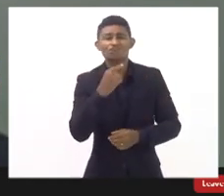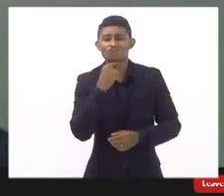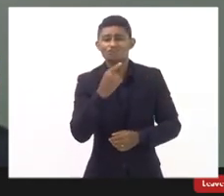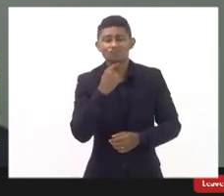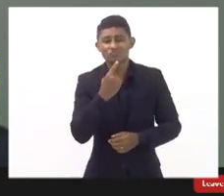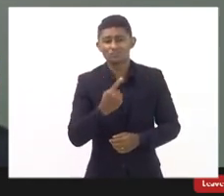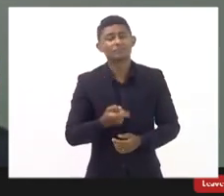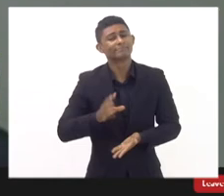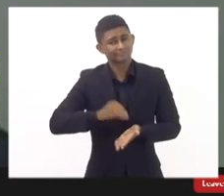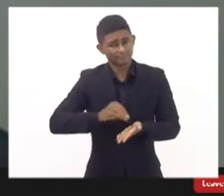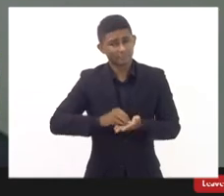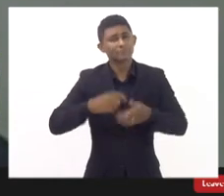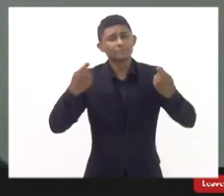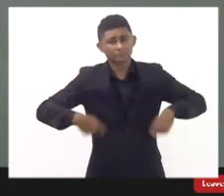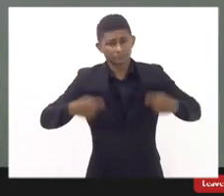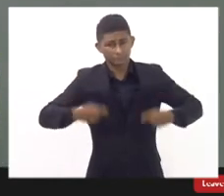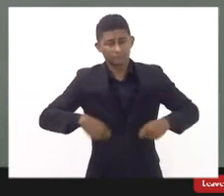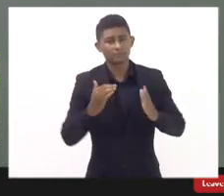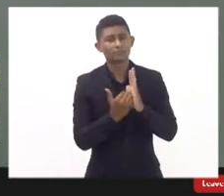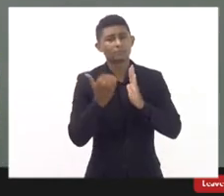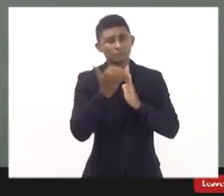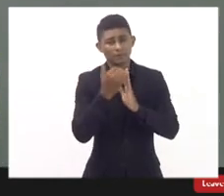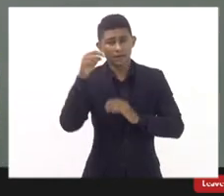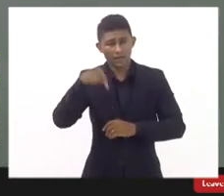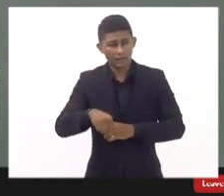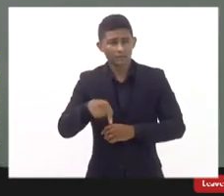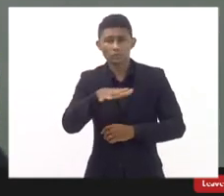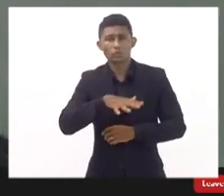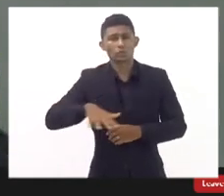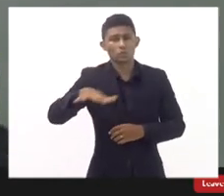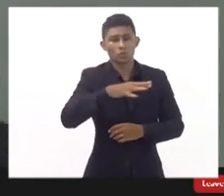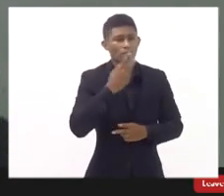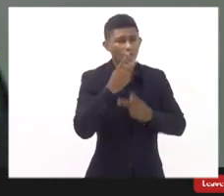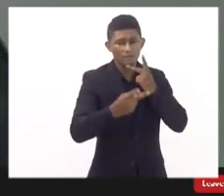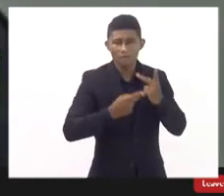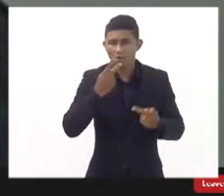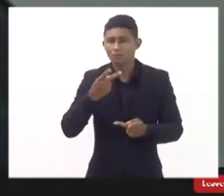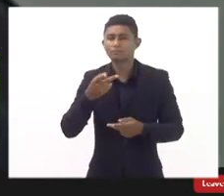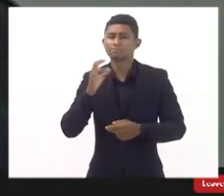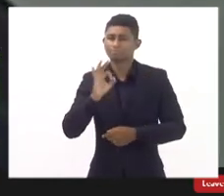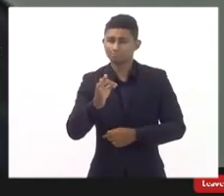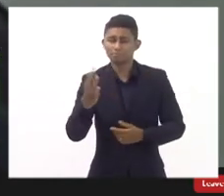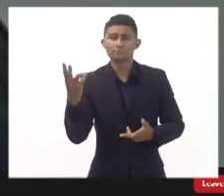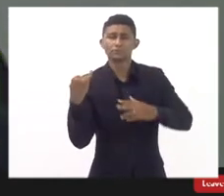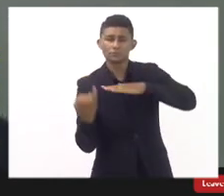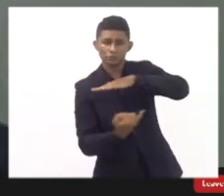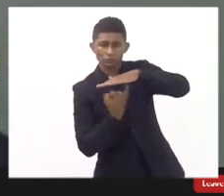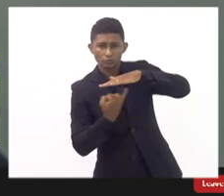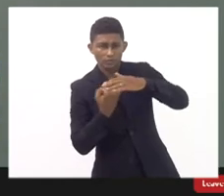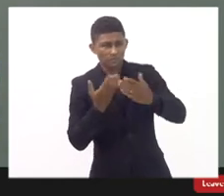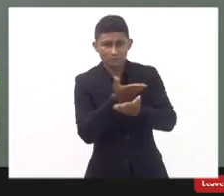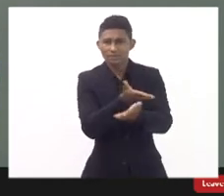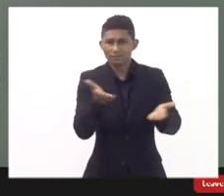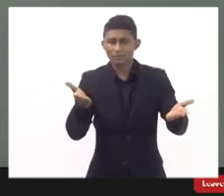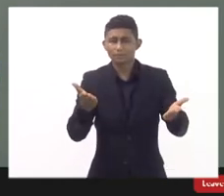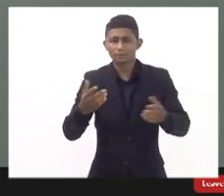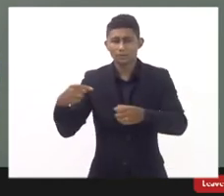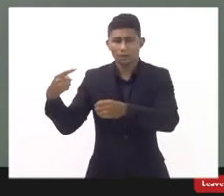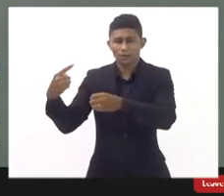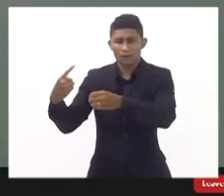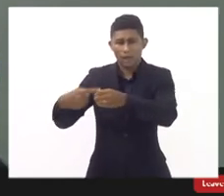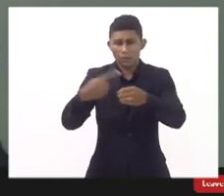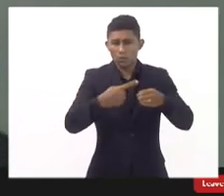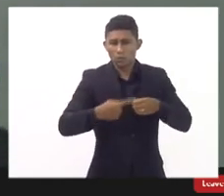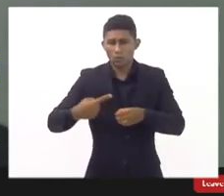aqui, e principalmente pela característica dessas instituições que recebem estudantes de vários municípios, então